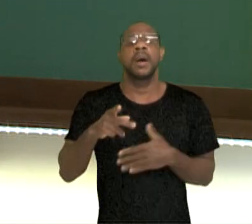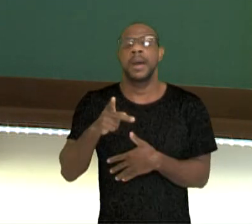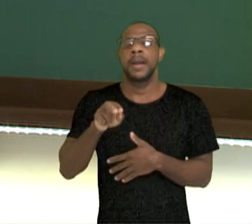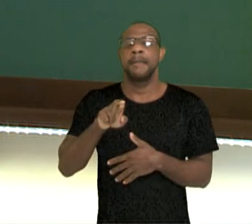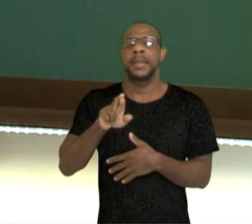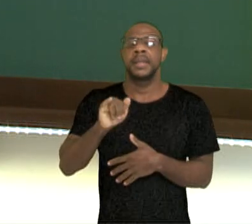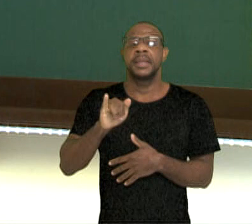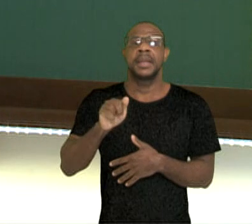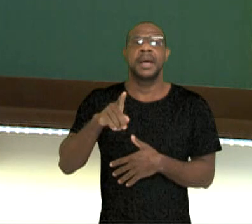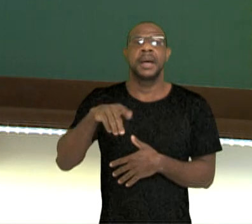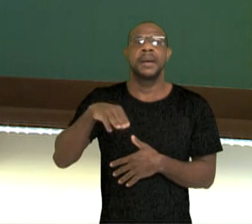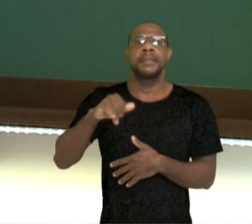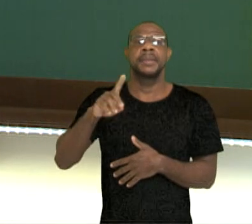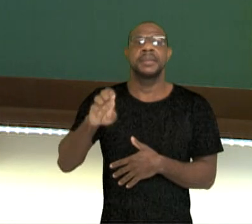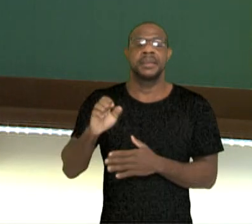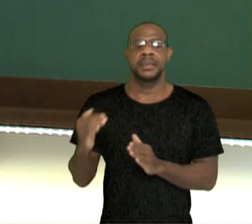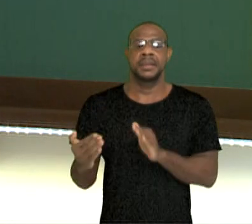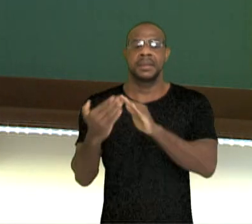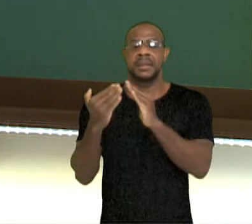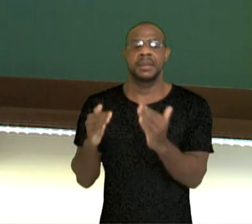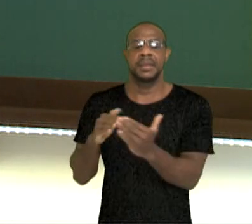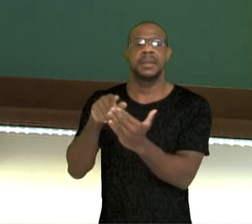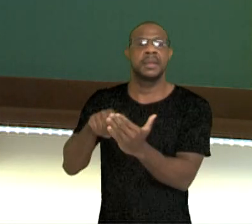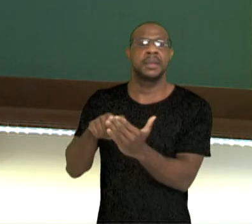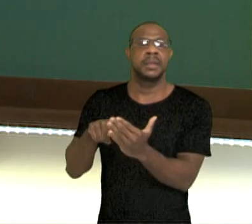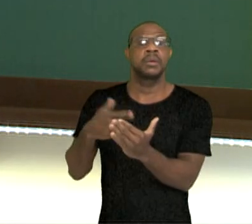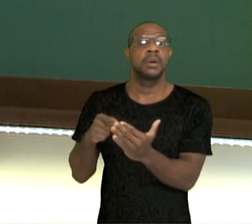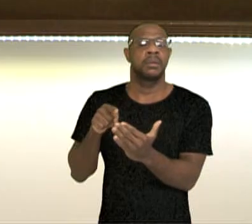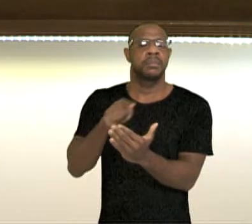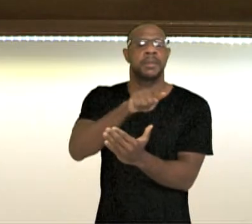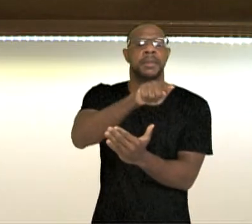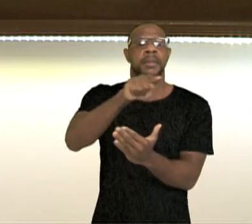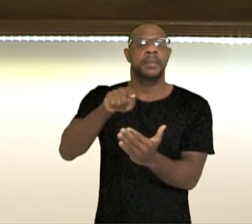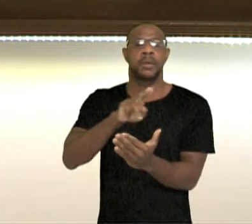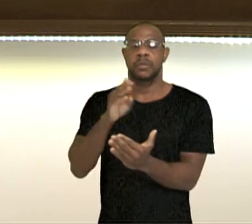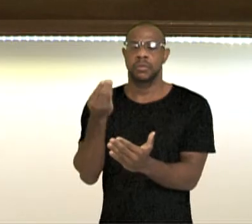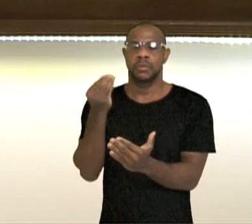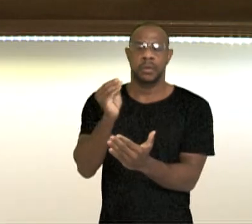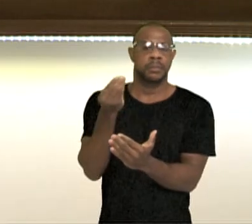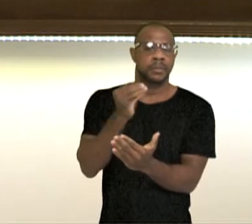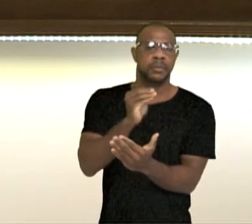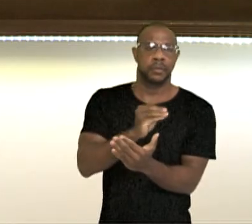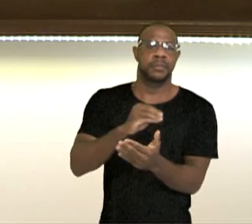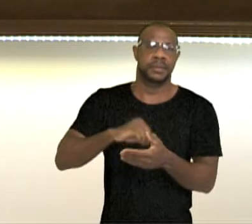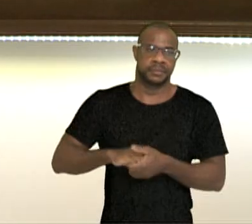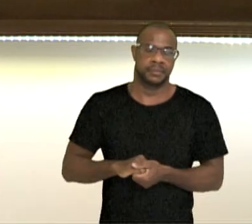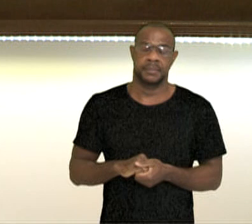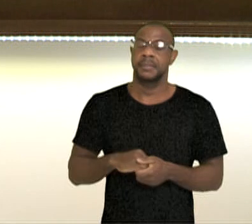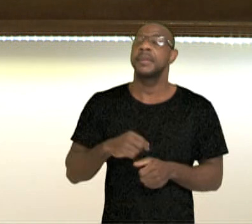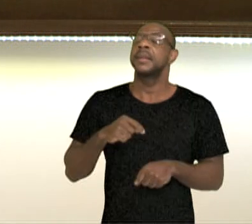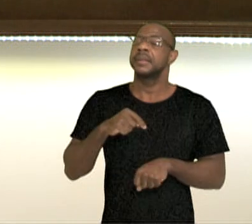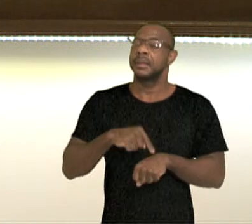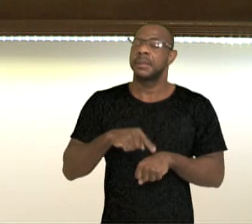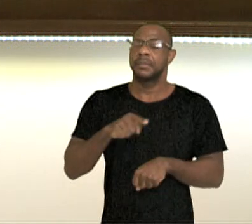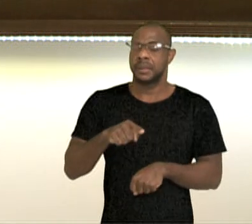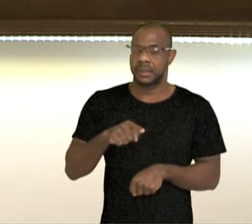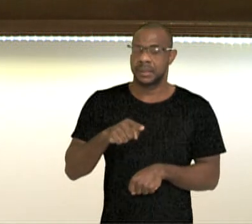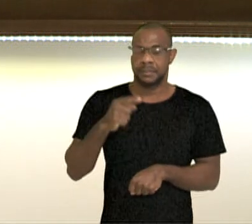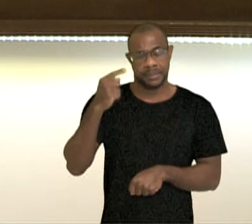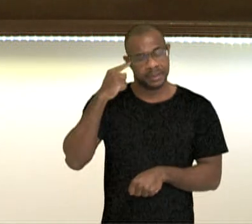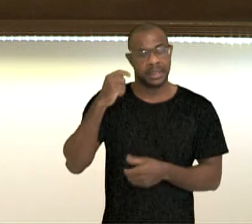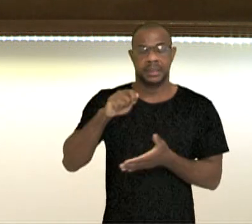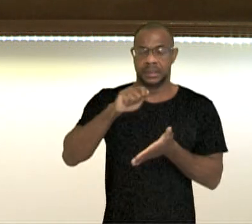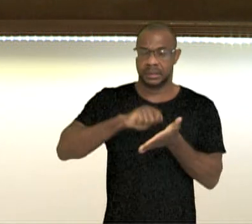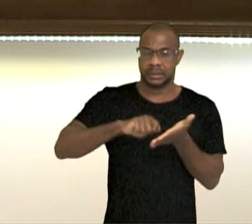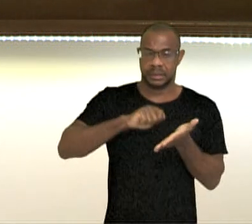né? Tem 8 desenhos. Qual que é qual aqui? Então eu vou dar um tempinho para vocês pensarem, escreverem